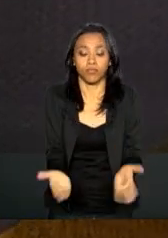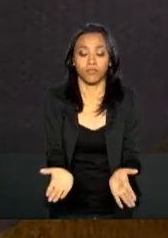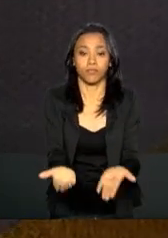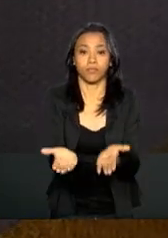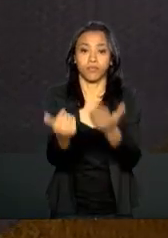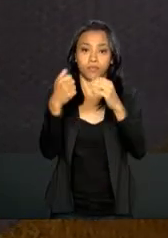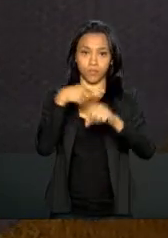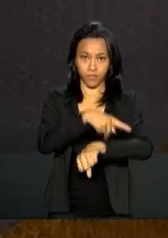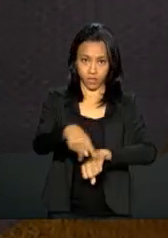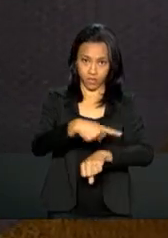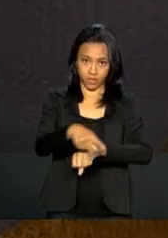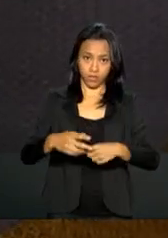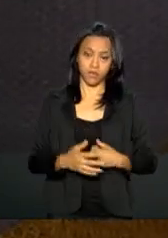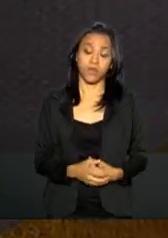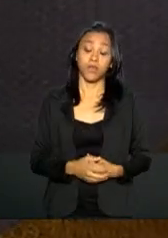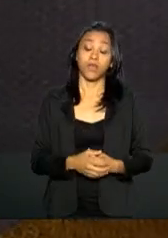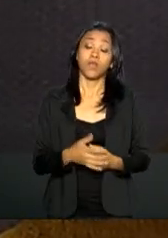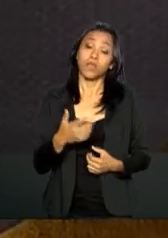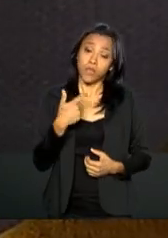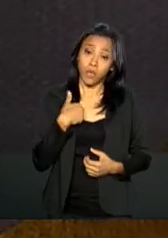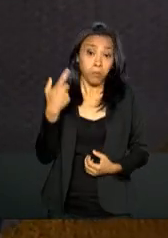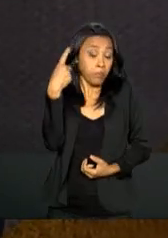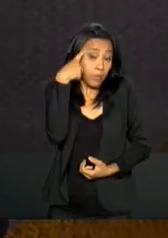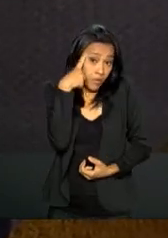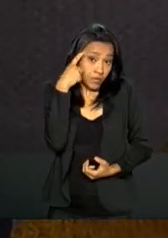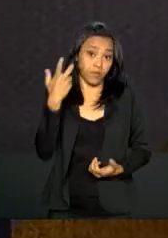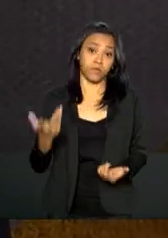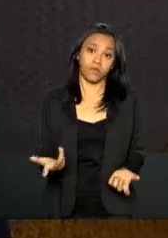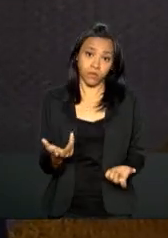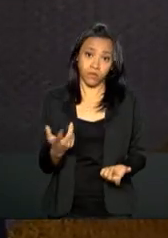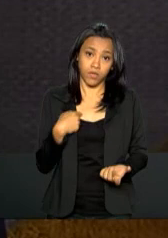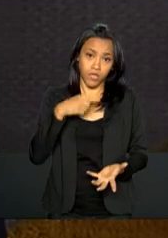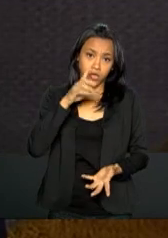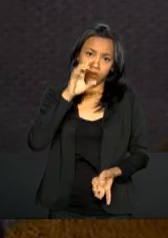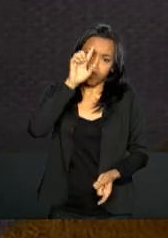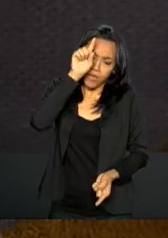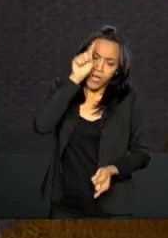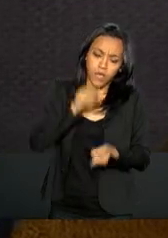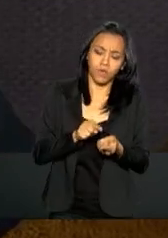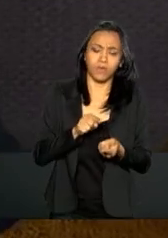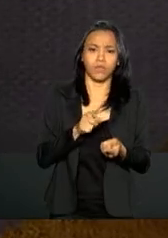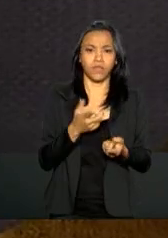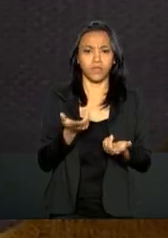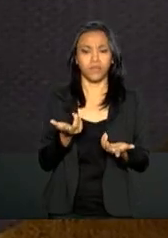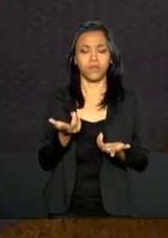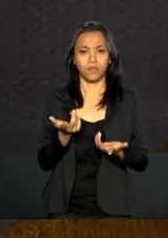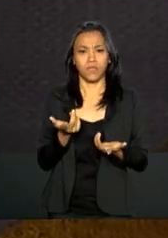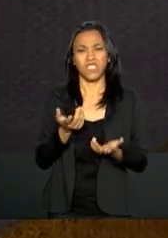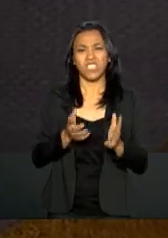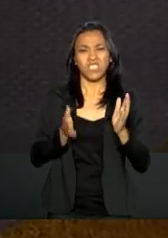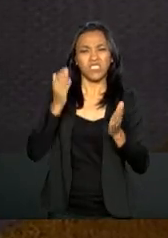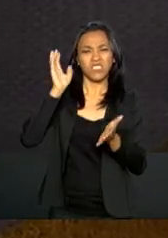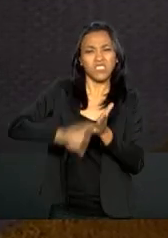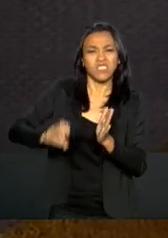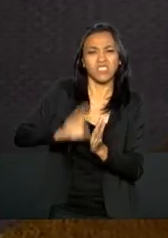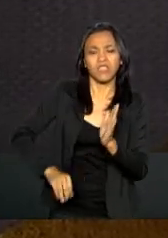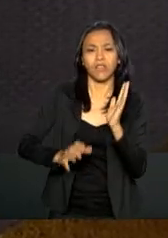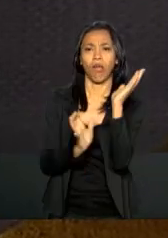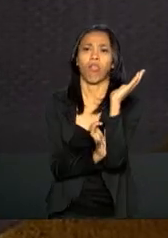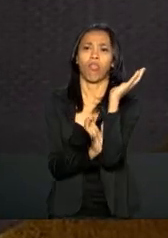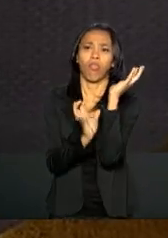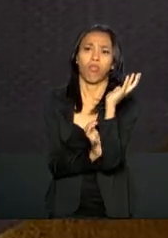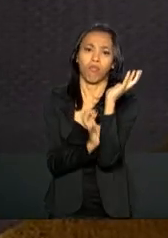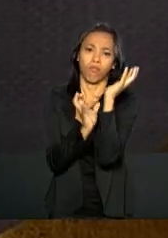mas a grande vantagem pensou eu desta simplificação desta desburocratização desta concentração